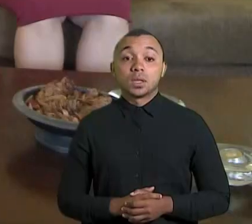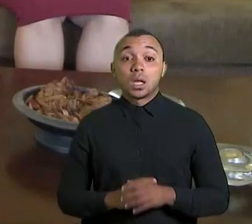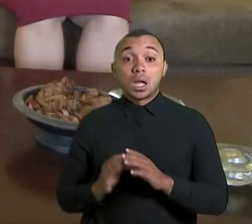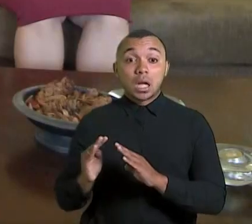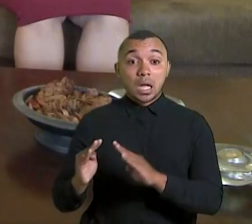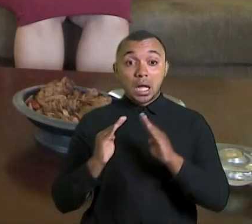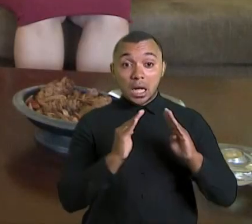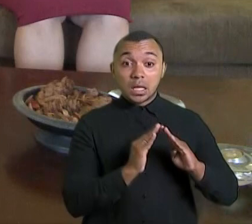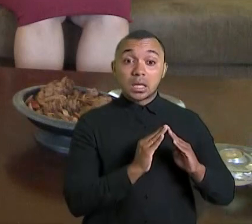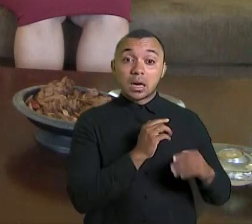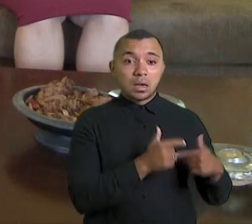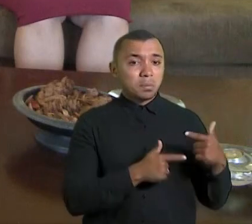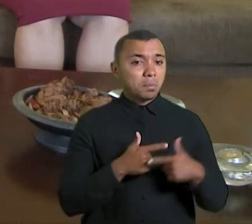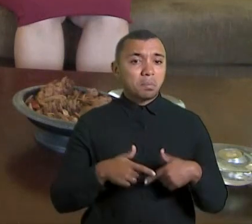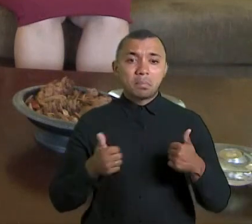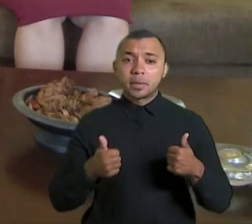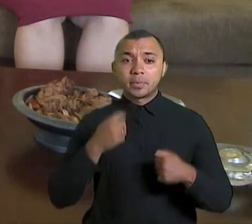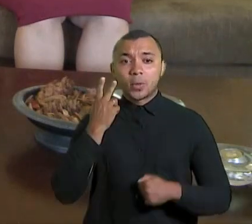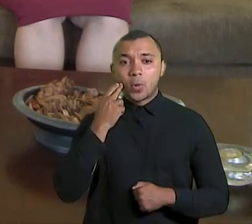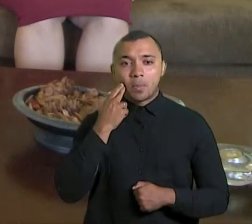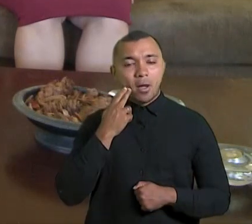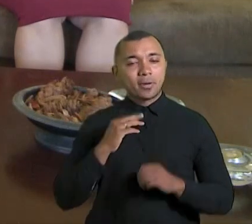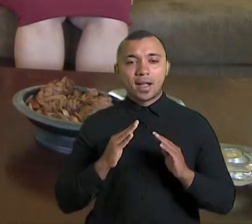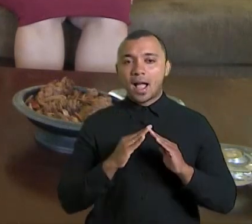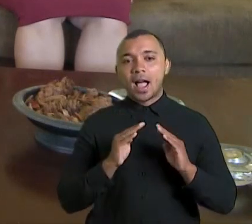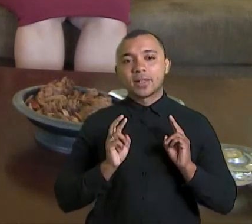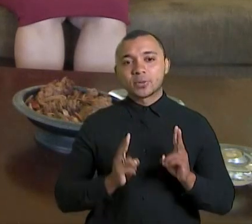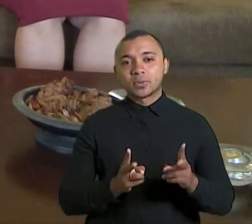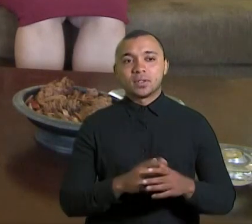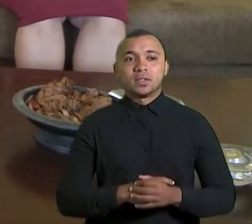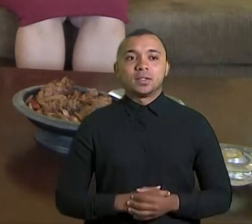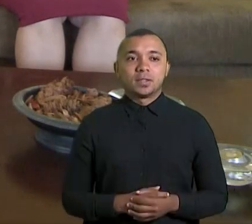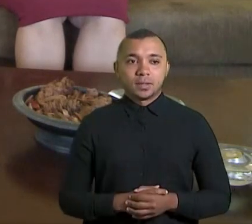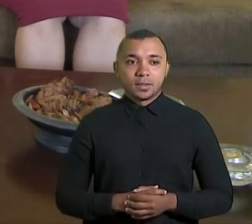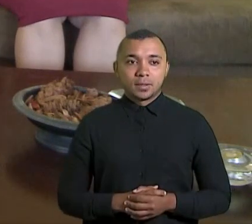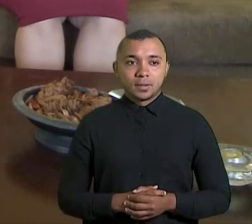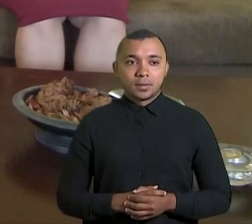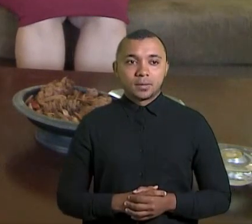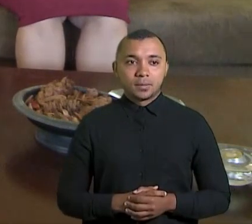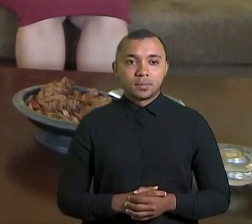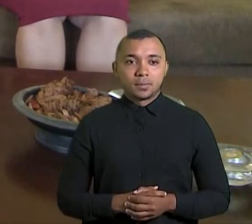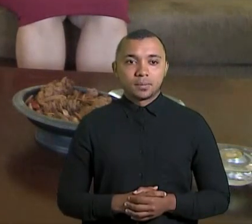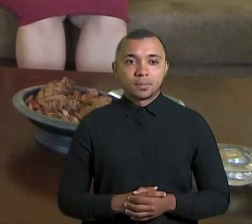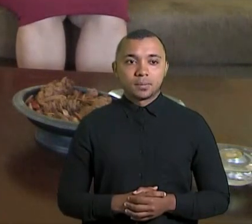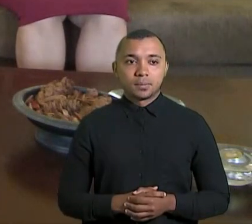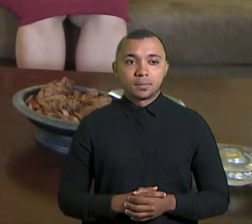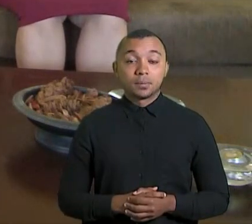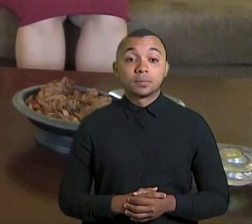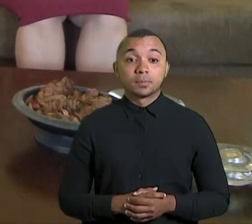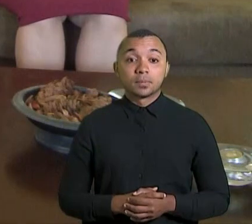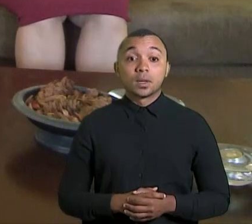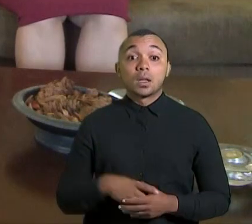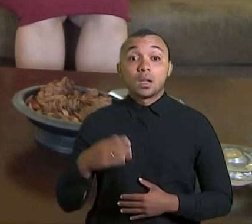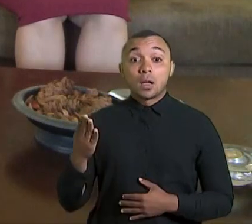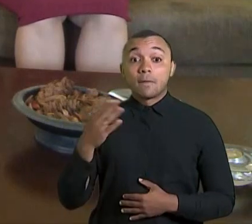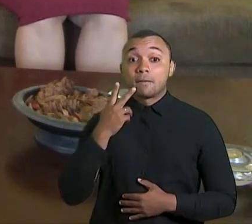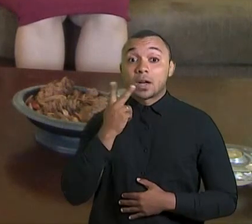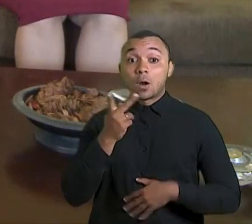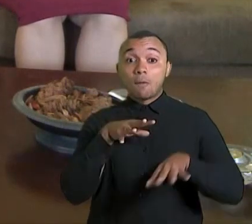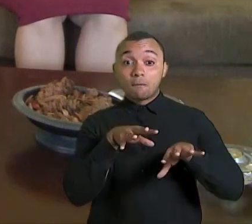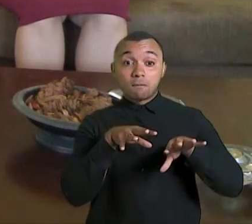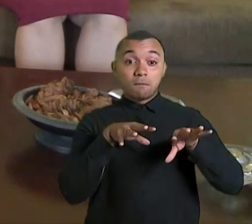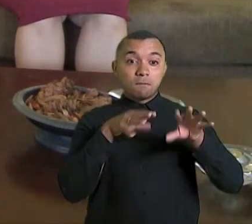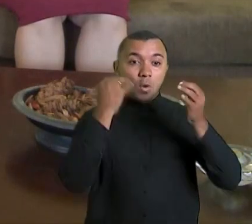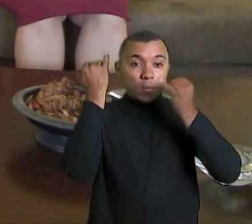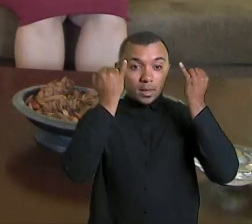muito tranquilo, faço tudo em casa. Que maravilha, né? A Tainara falou informação, né? O ponto cego traz